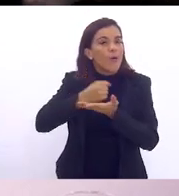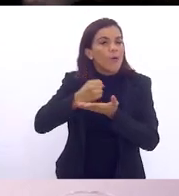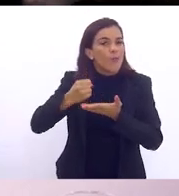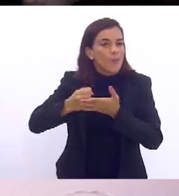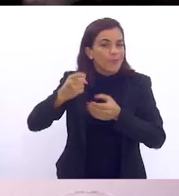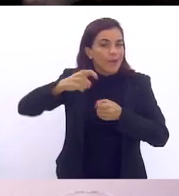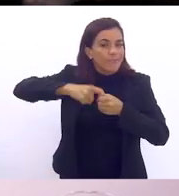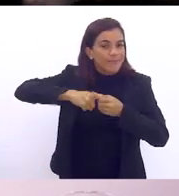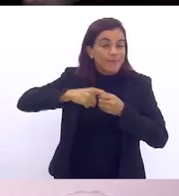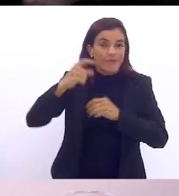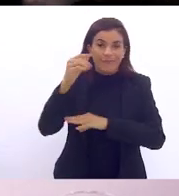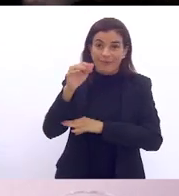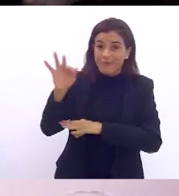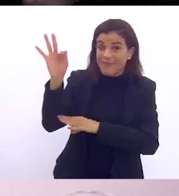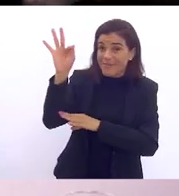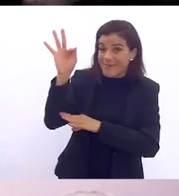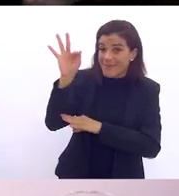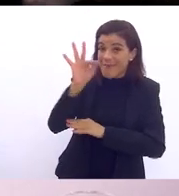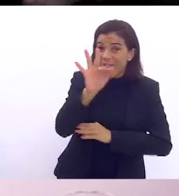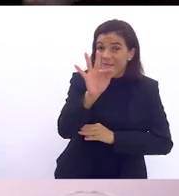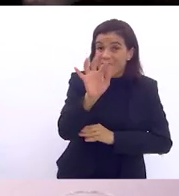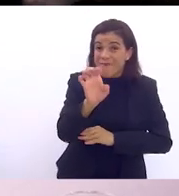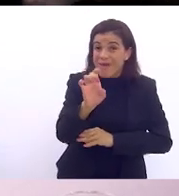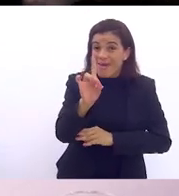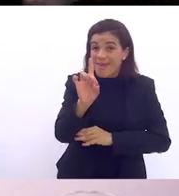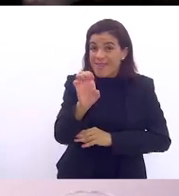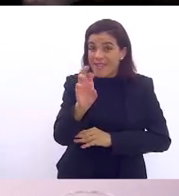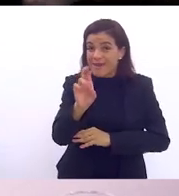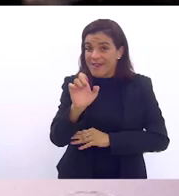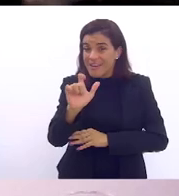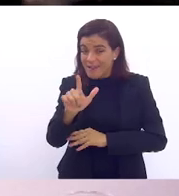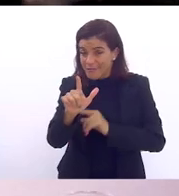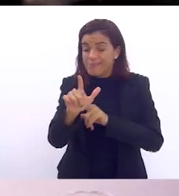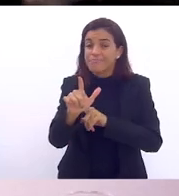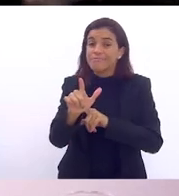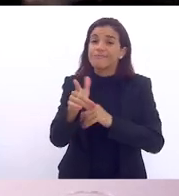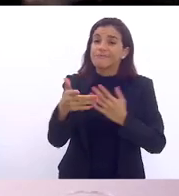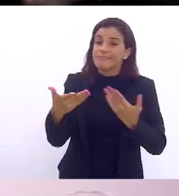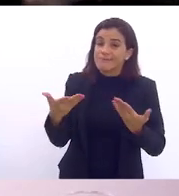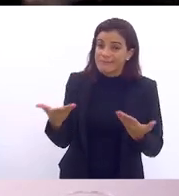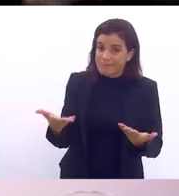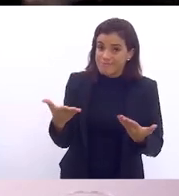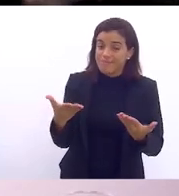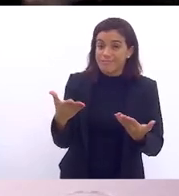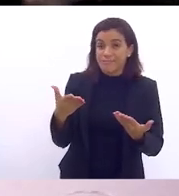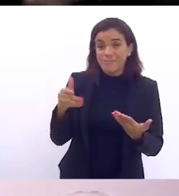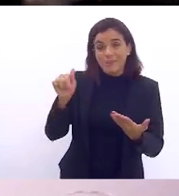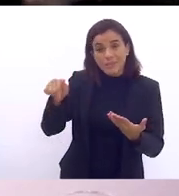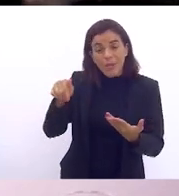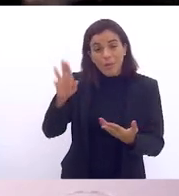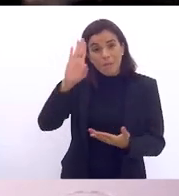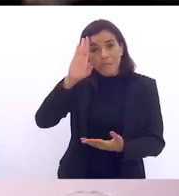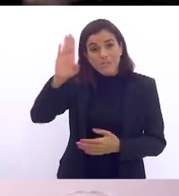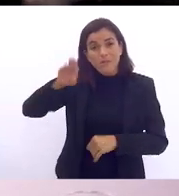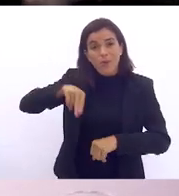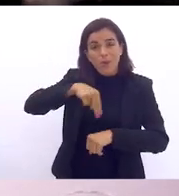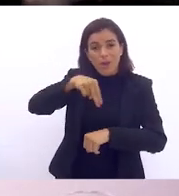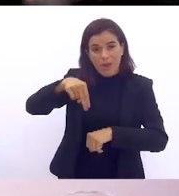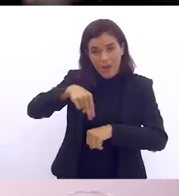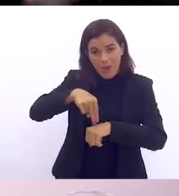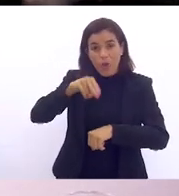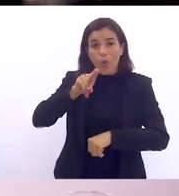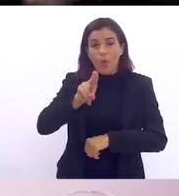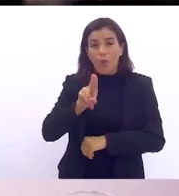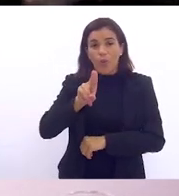então Eh os atores aí são do do do da União digamos assim mas